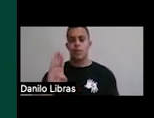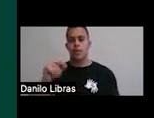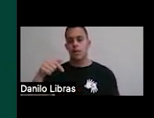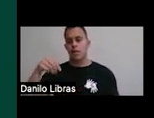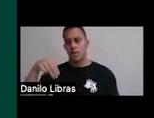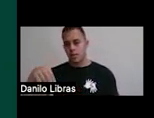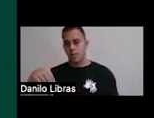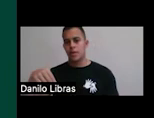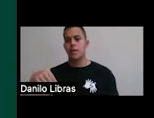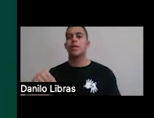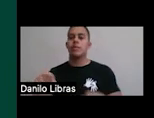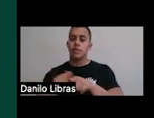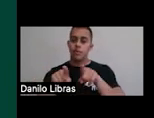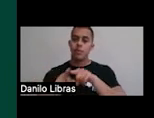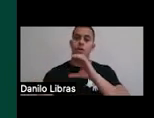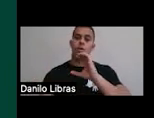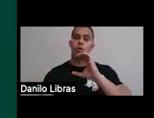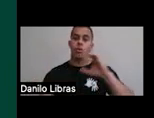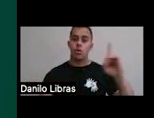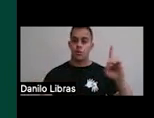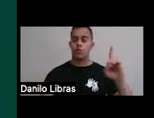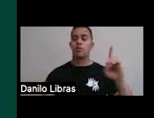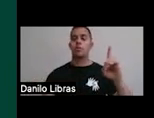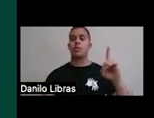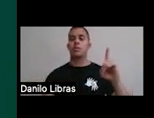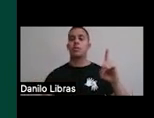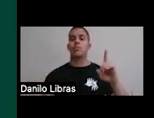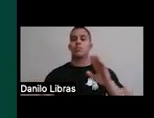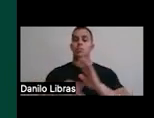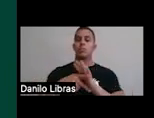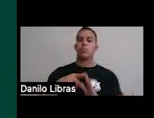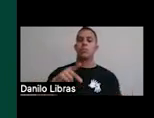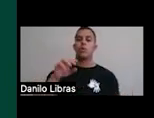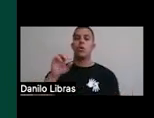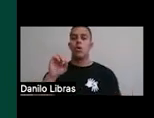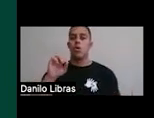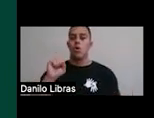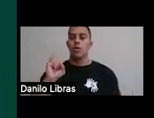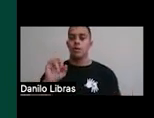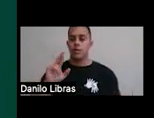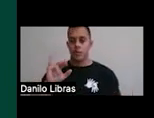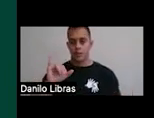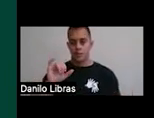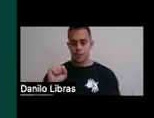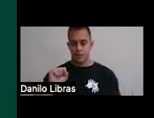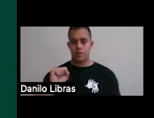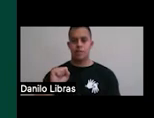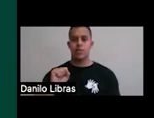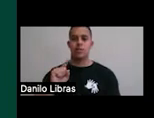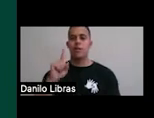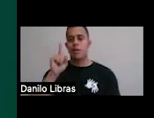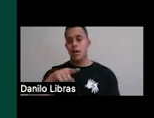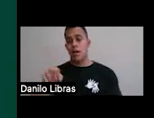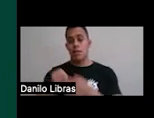é coordenadora da Osiris, né, que é uma startup que nasceu,